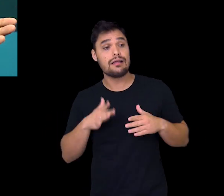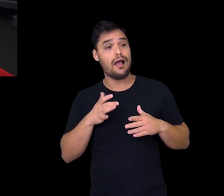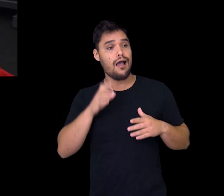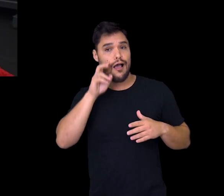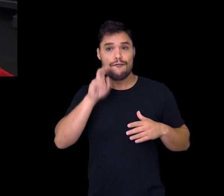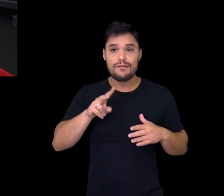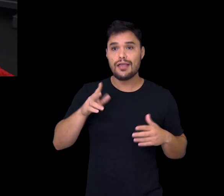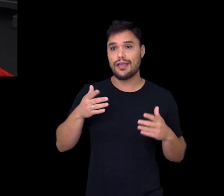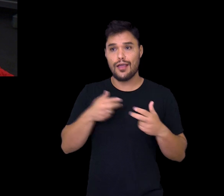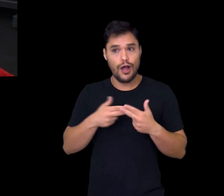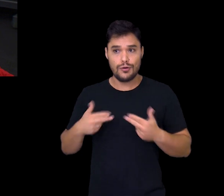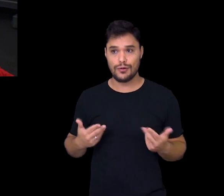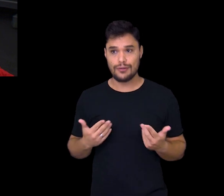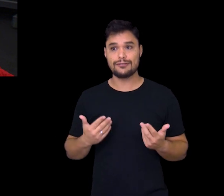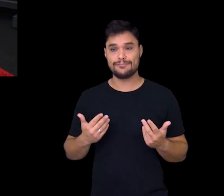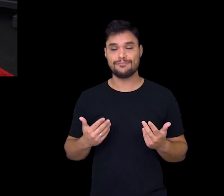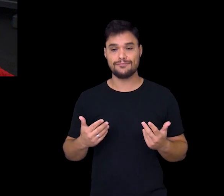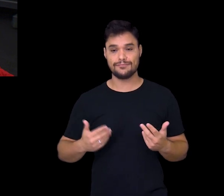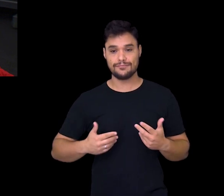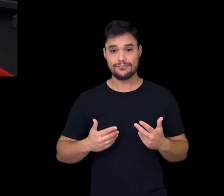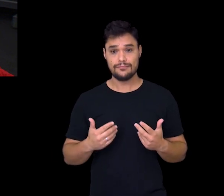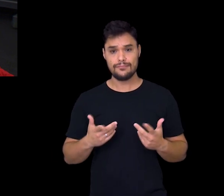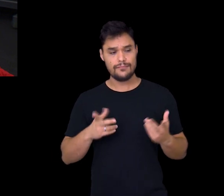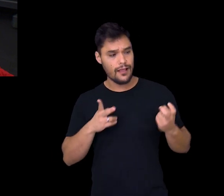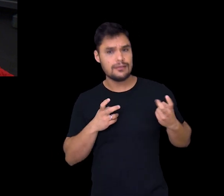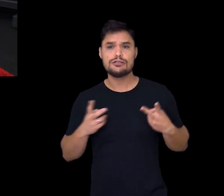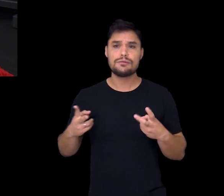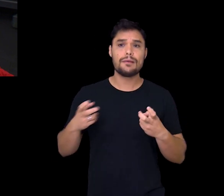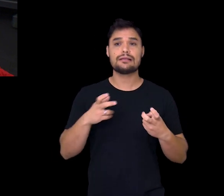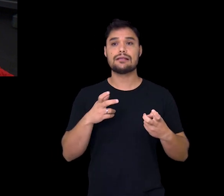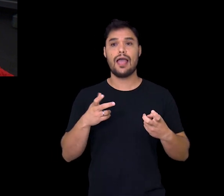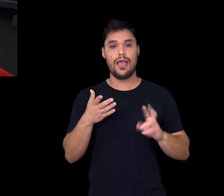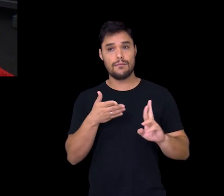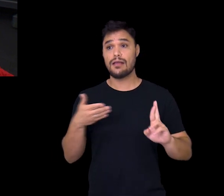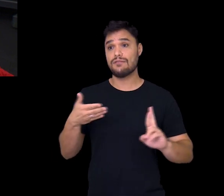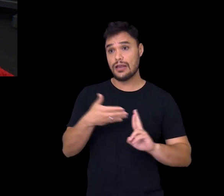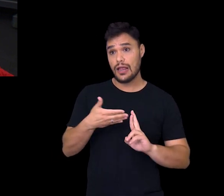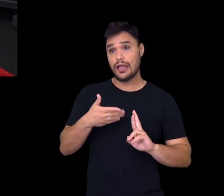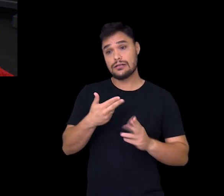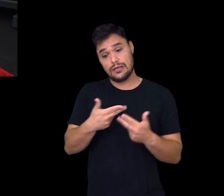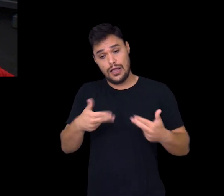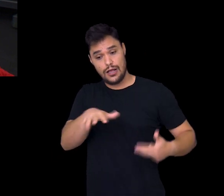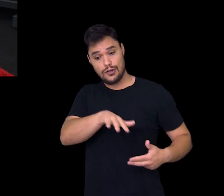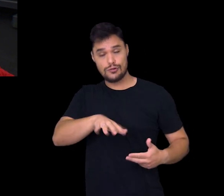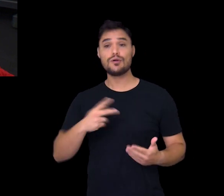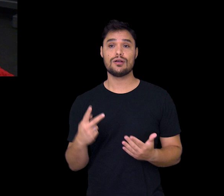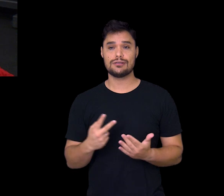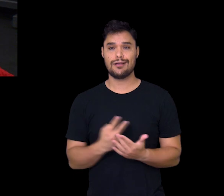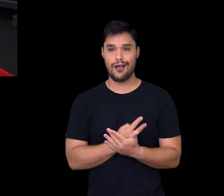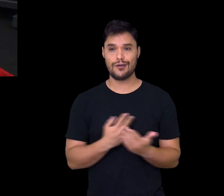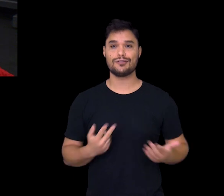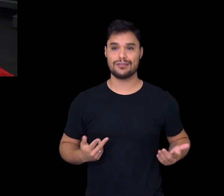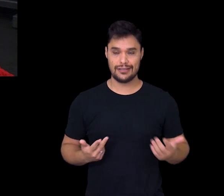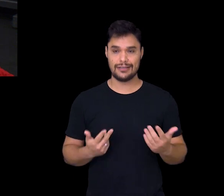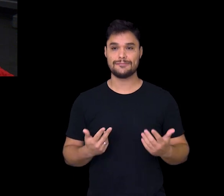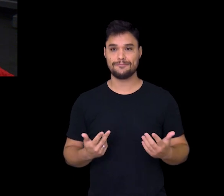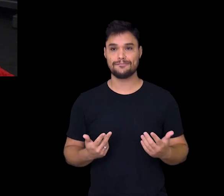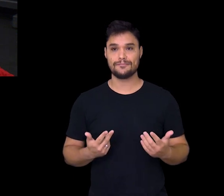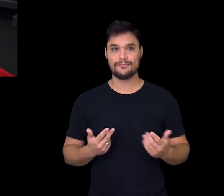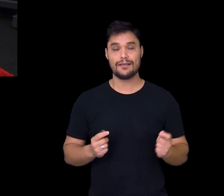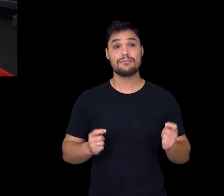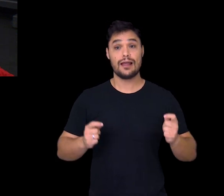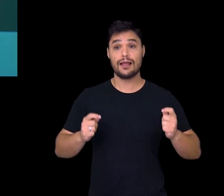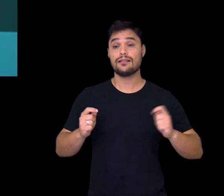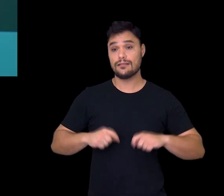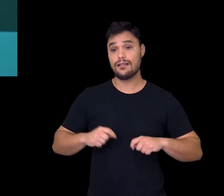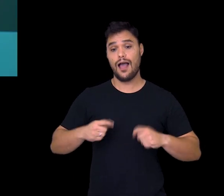posiciona, percebe as referências e onde as coisas acontecem para que você possa conviver